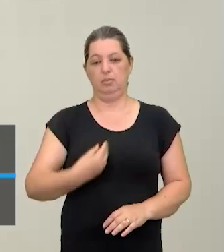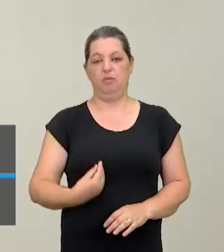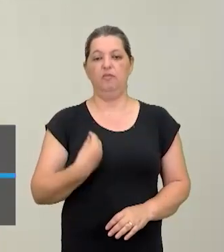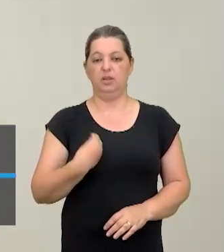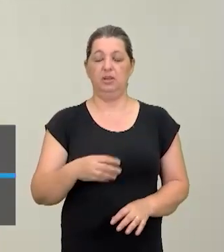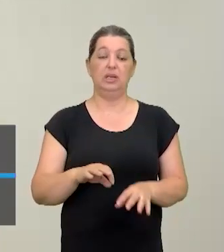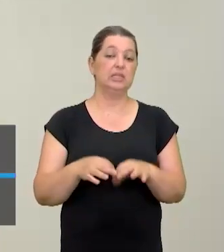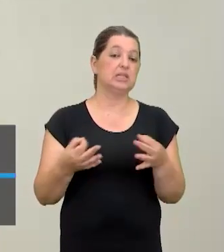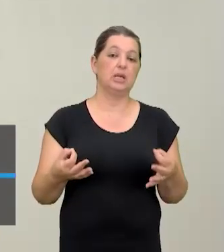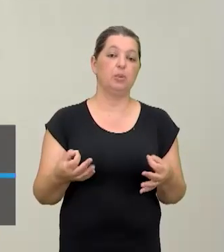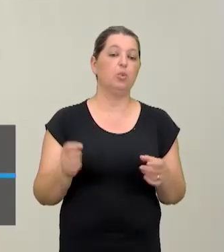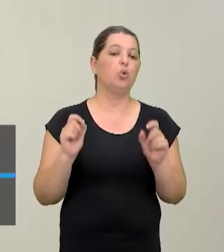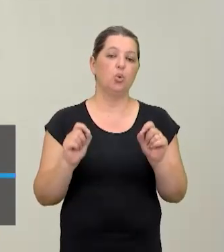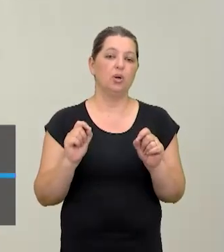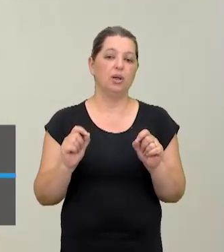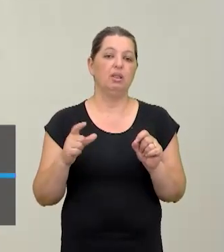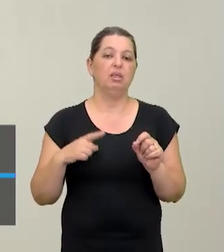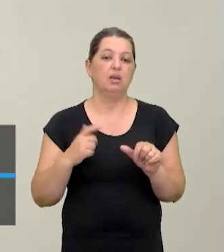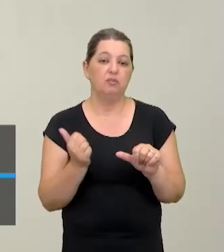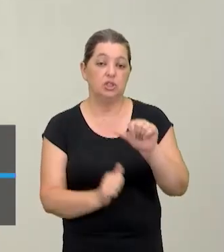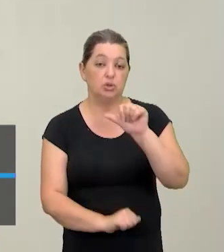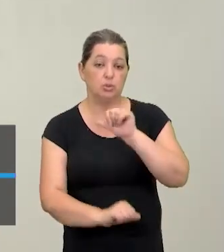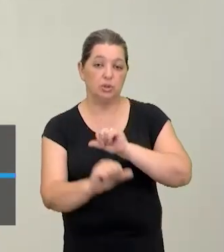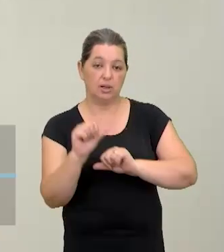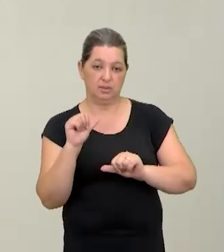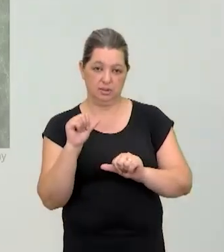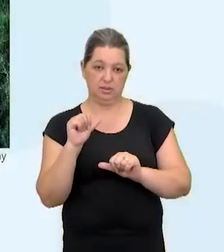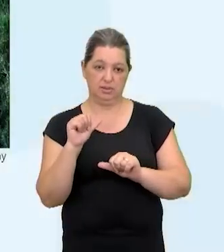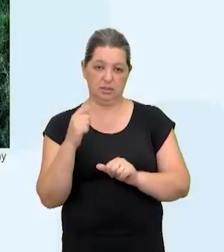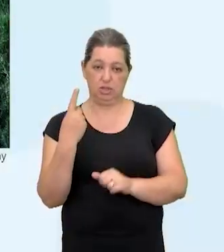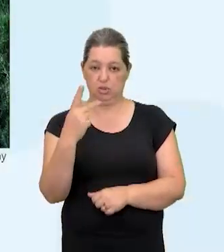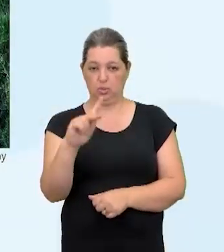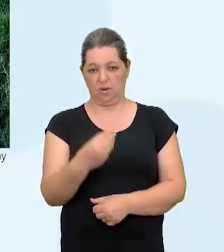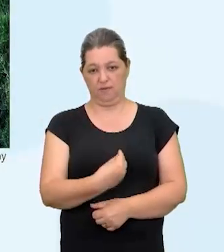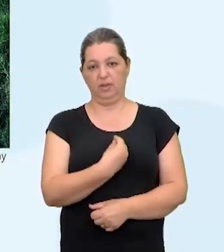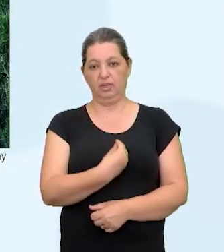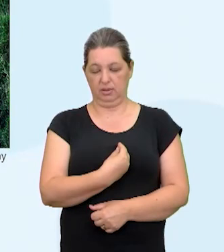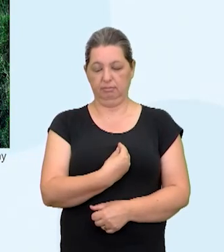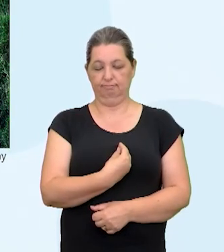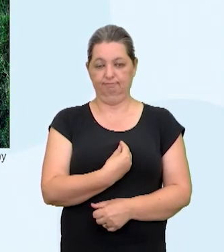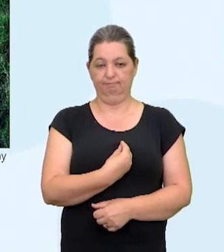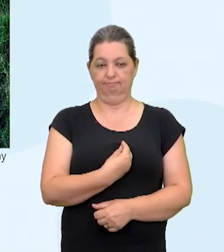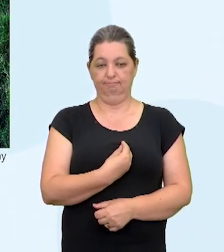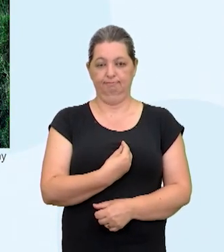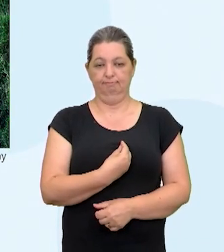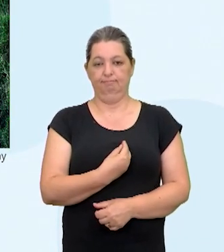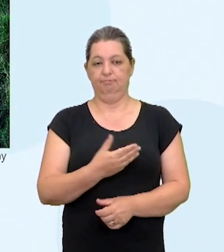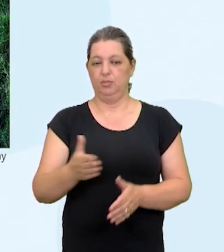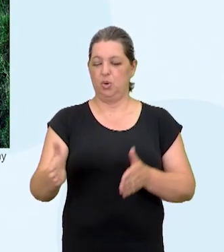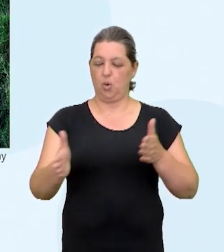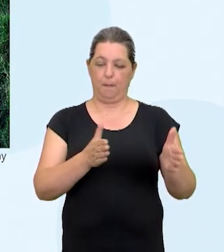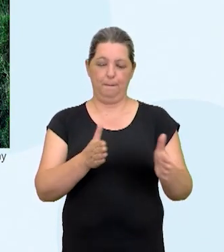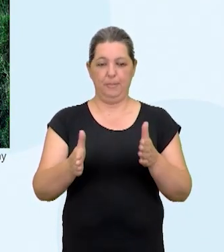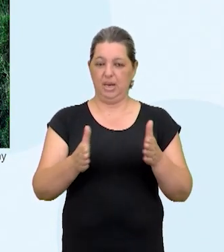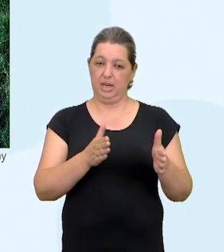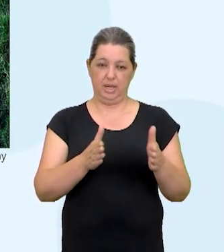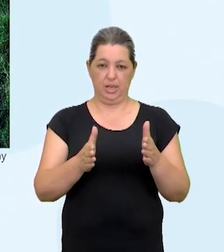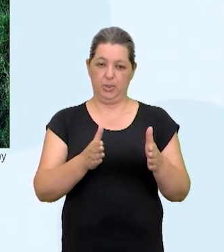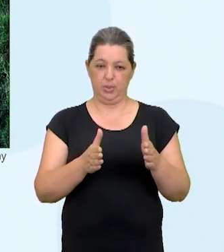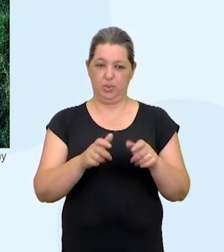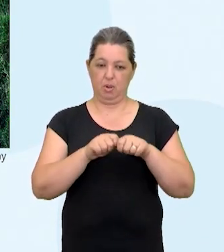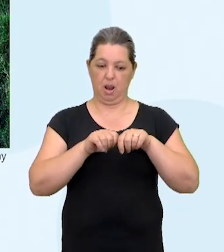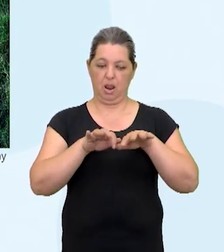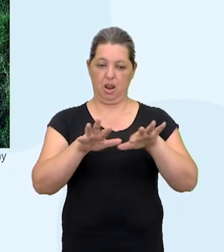simples. Quais mudanças ocorreram em sua vida durante assim esse período que estamos